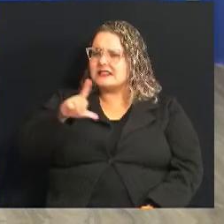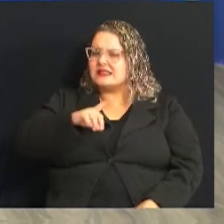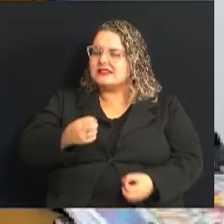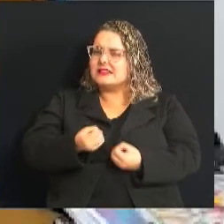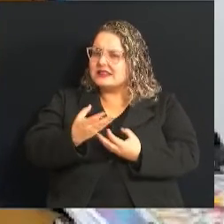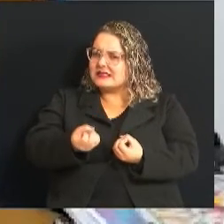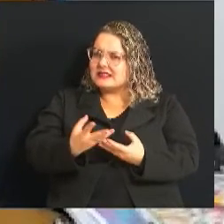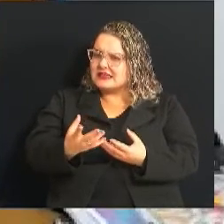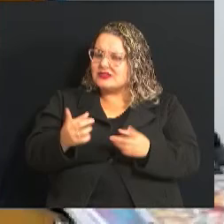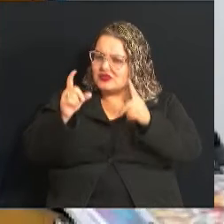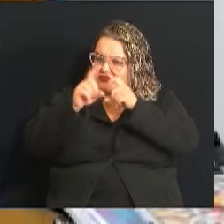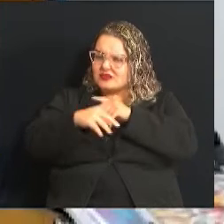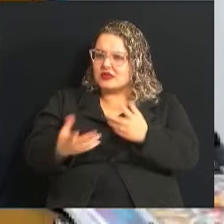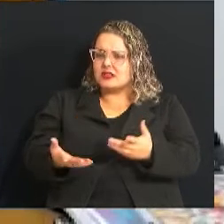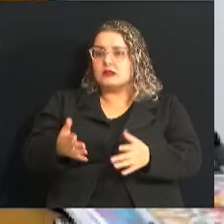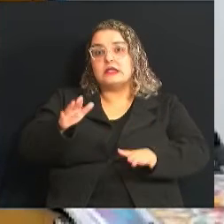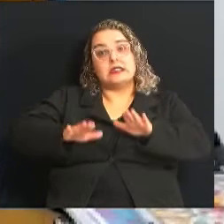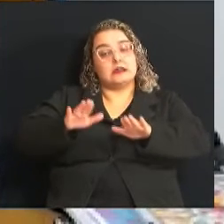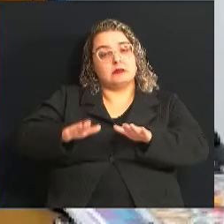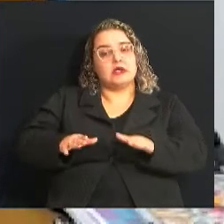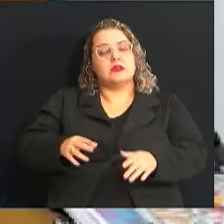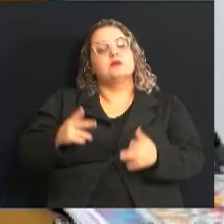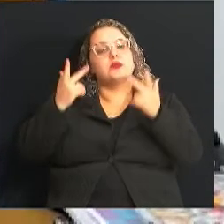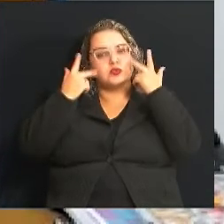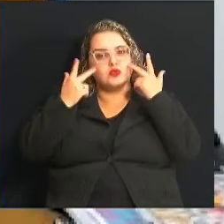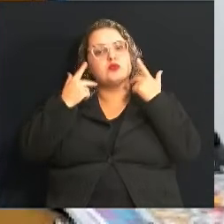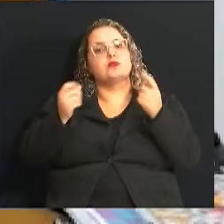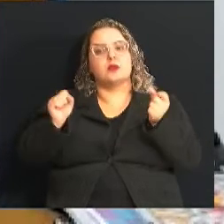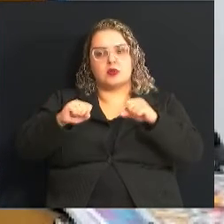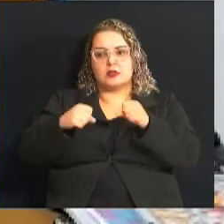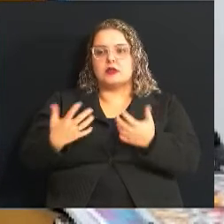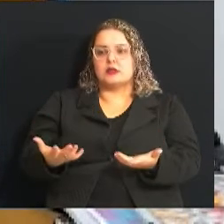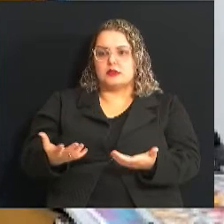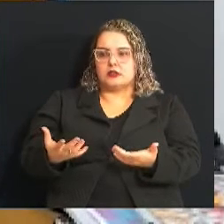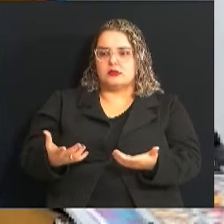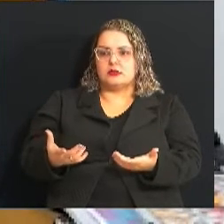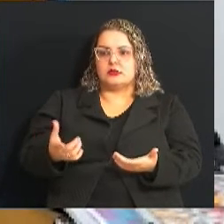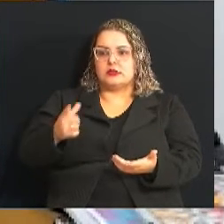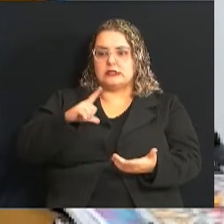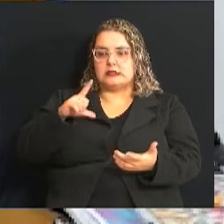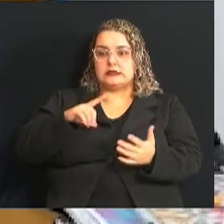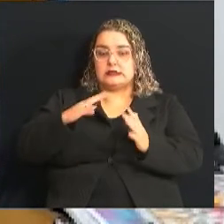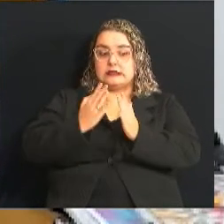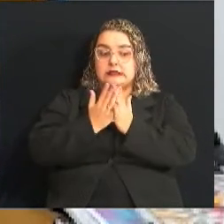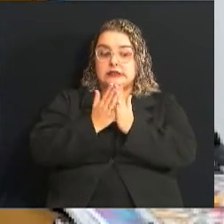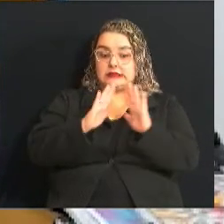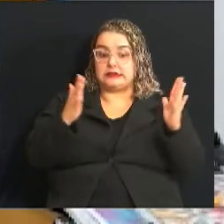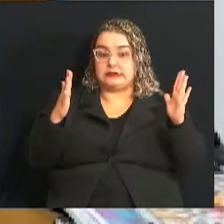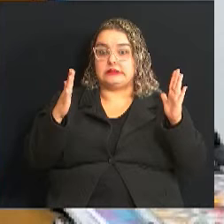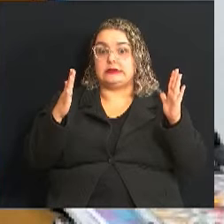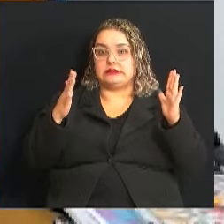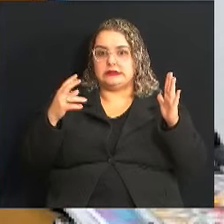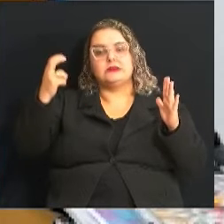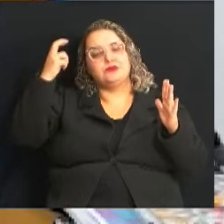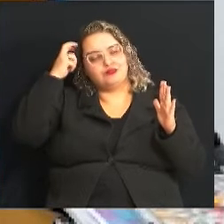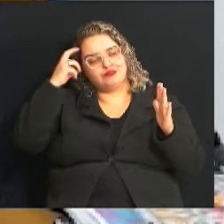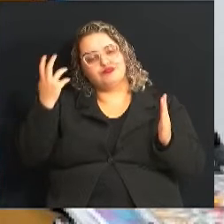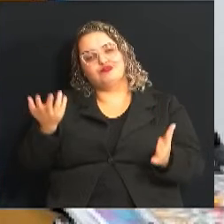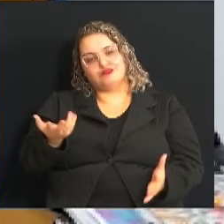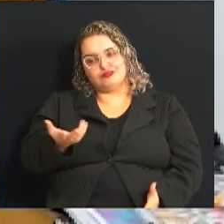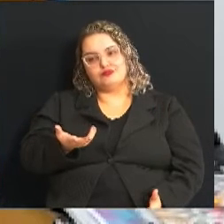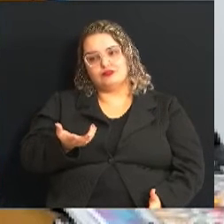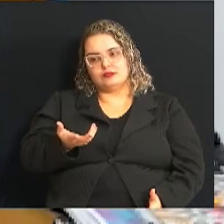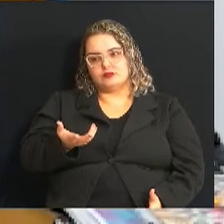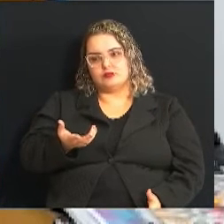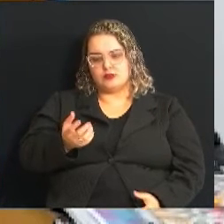Depende da criança, mas normalmente sim, porque às vezes vem desse espelho, né, dessa já culturalmente, que